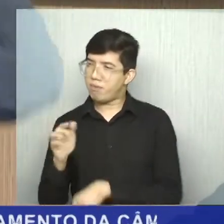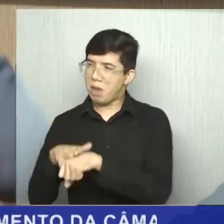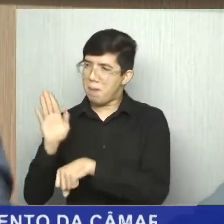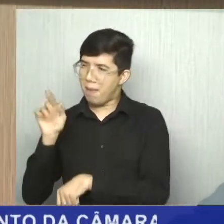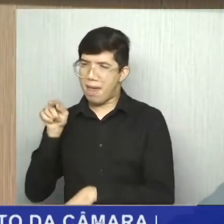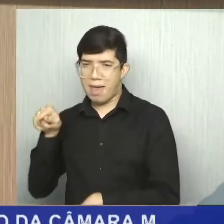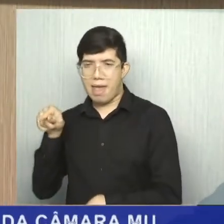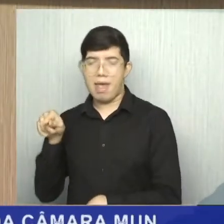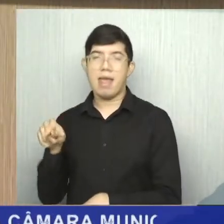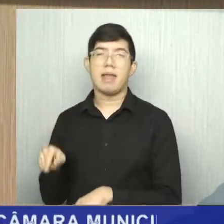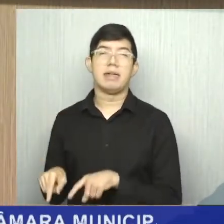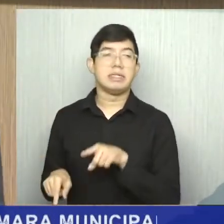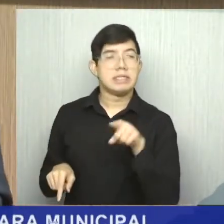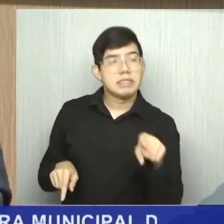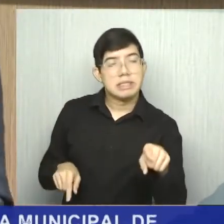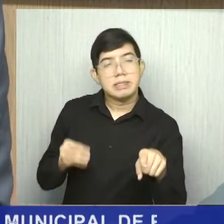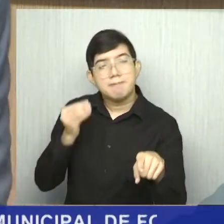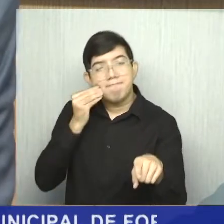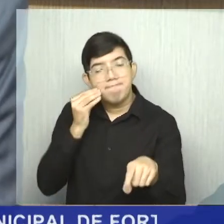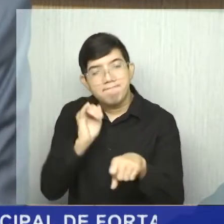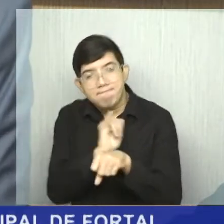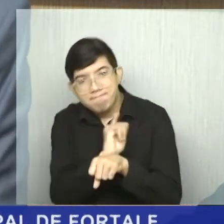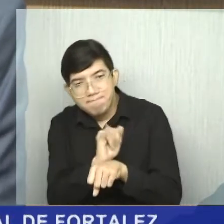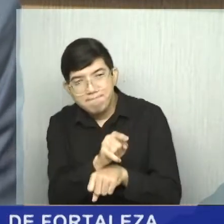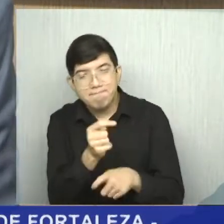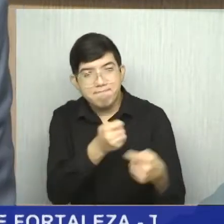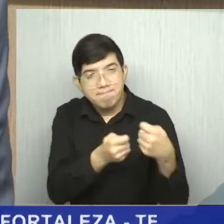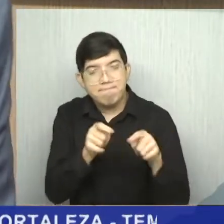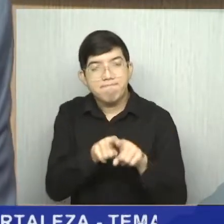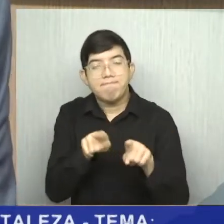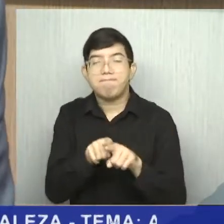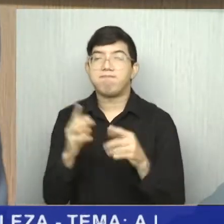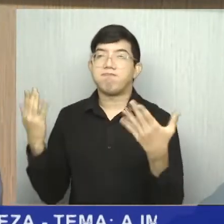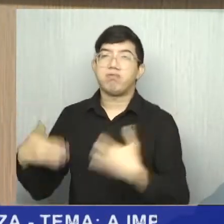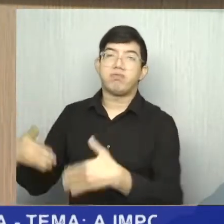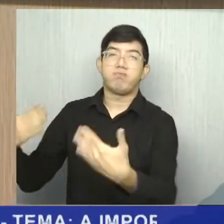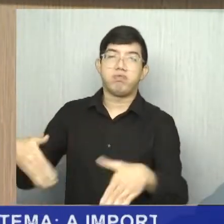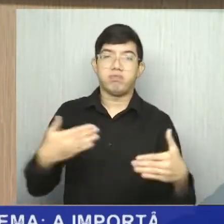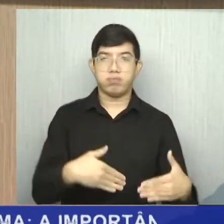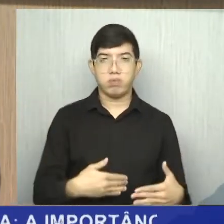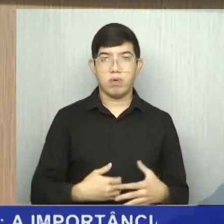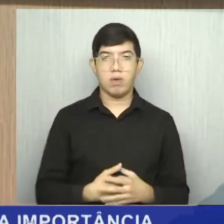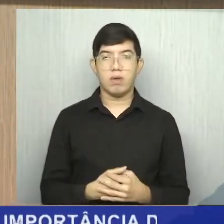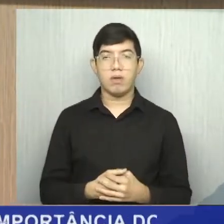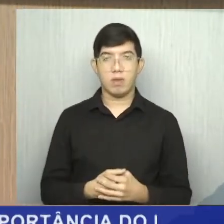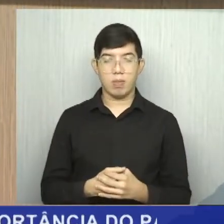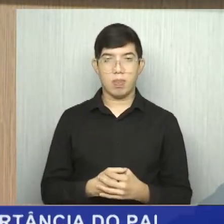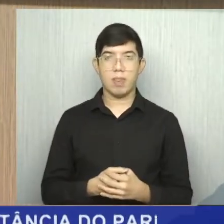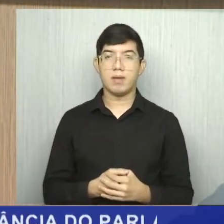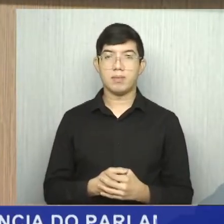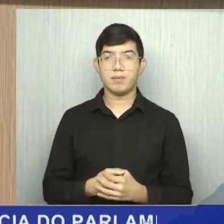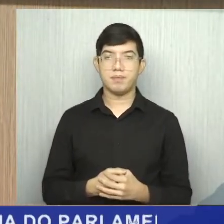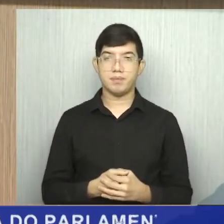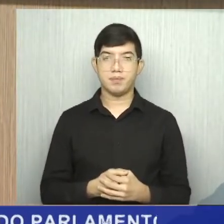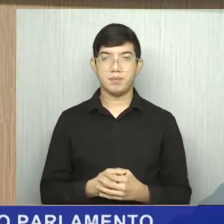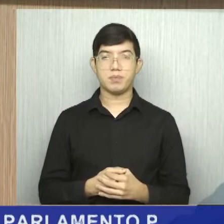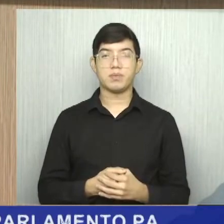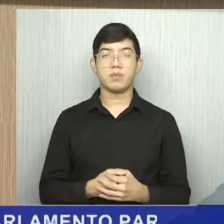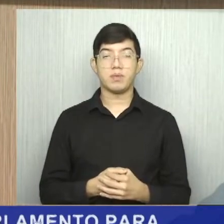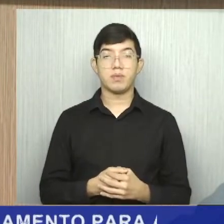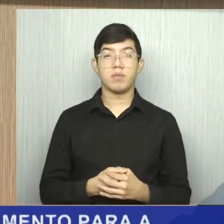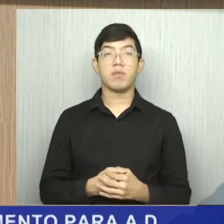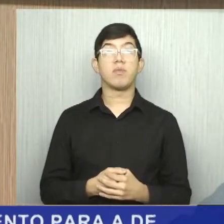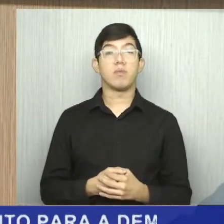momento novo que a humanidade tem que pensar. Entretanto, está acontecendo esse fenômeno que eu já mencionei. que são a propriedade das